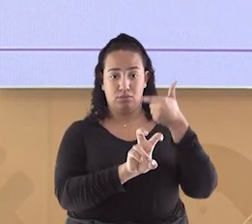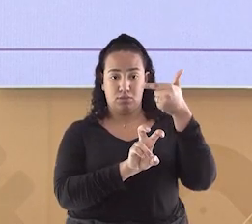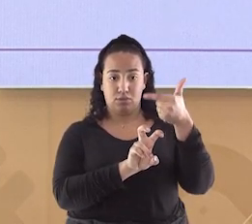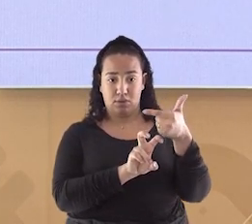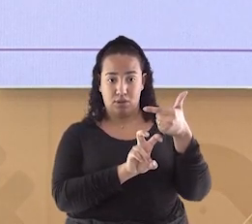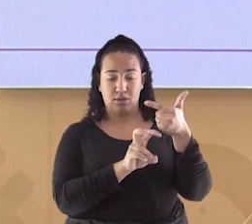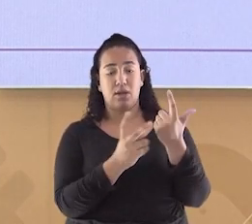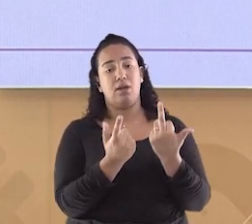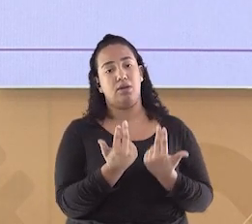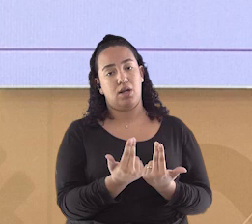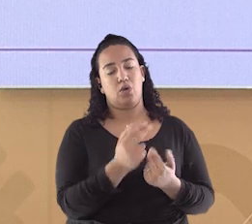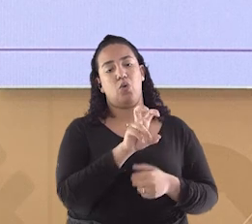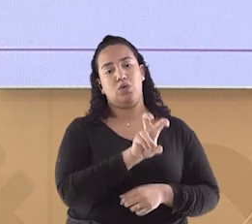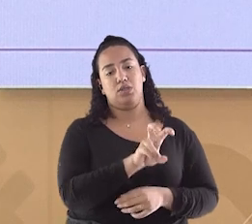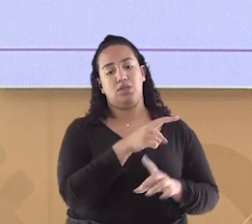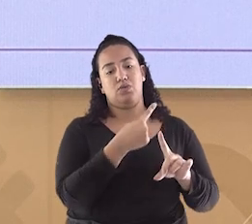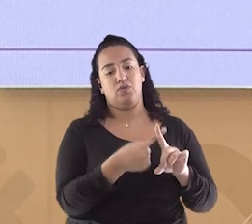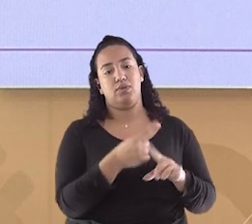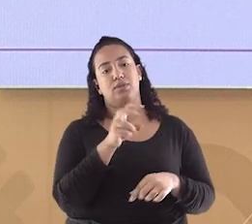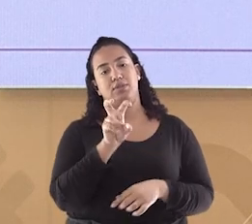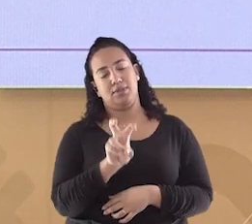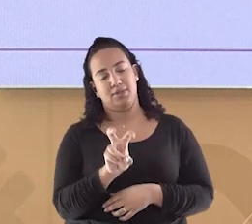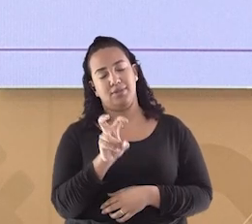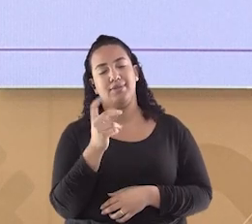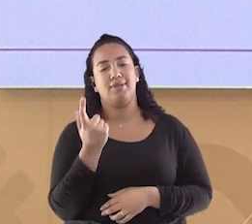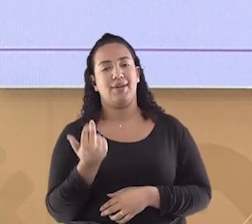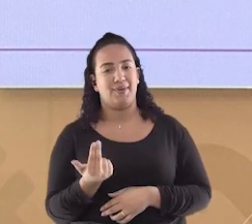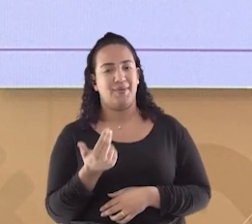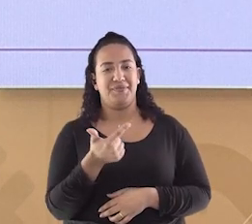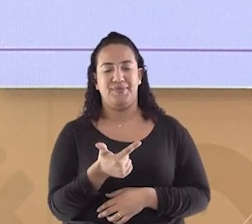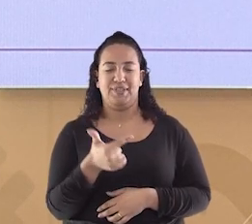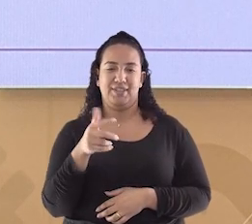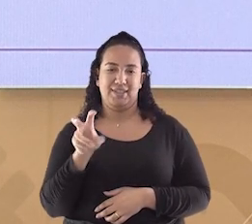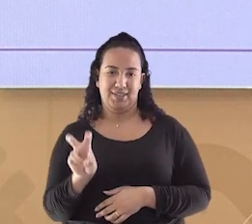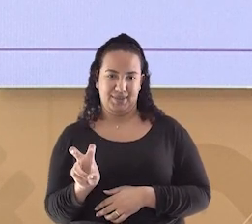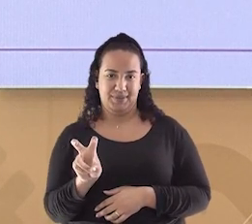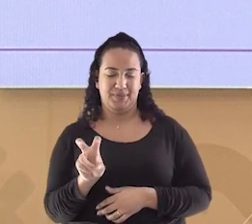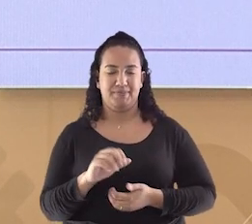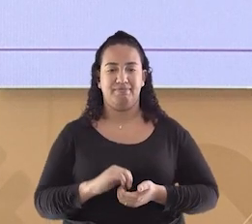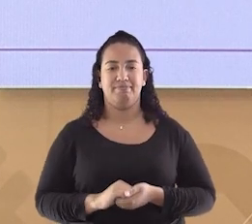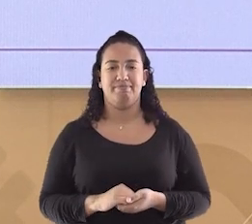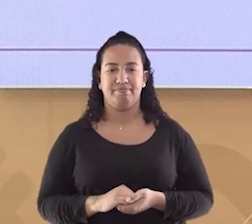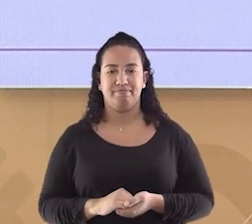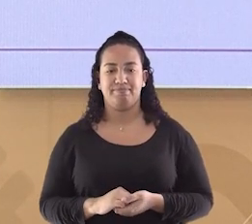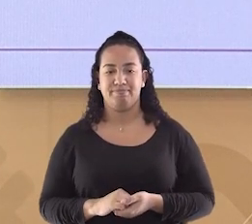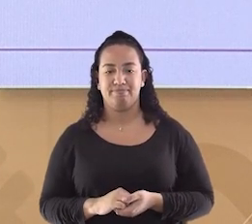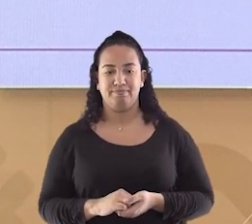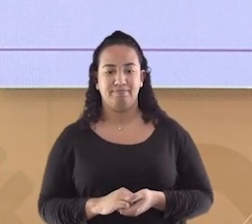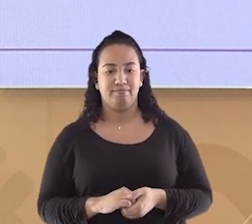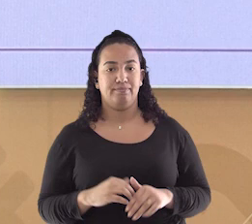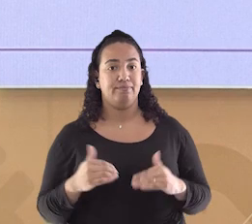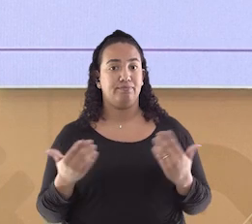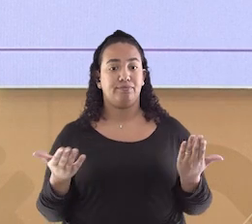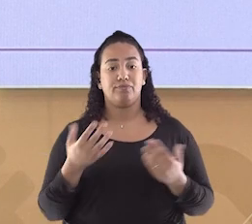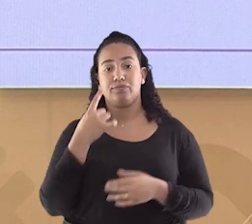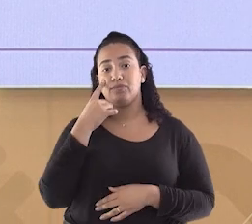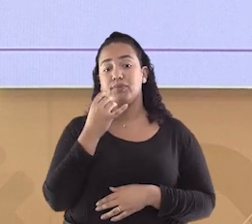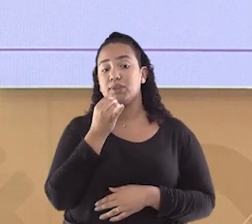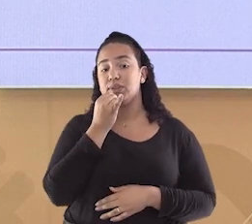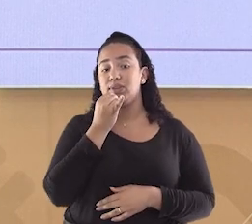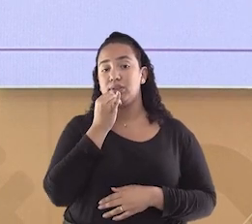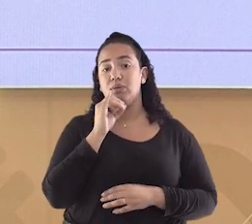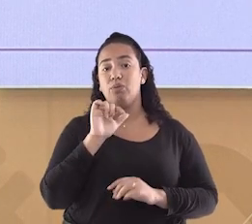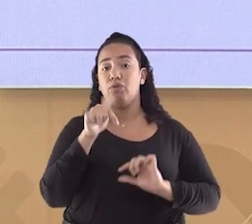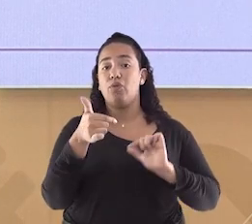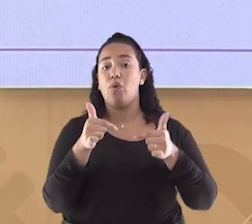a mesma coisa que 5 vezes 5, irá resultar em 25. Vamos ver mais exemplos